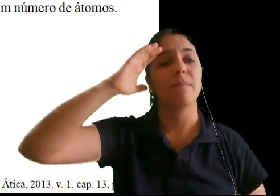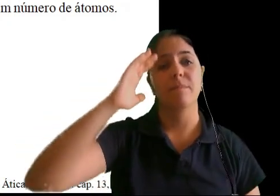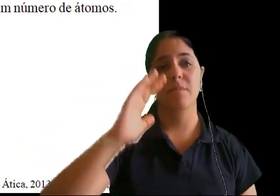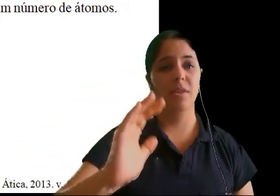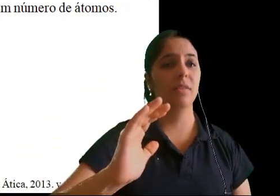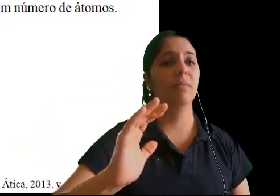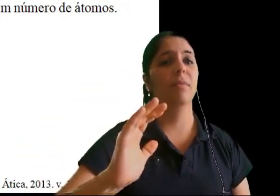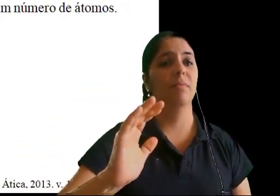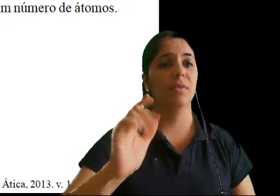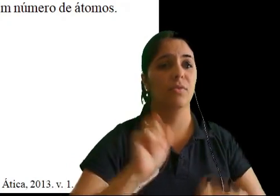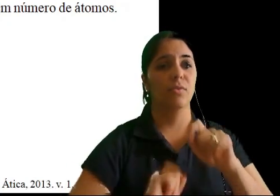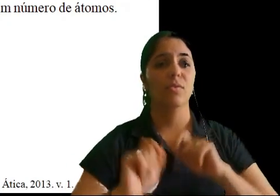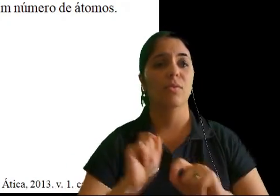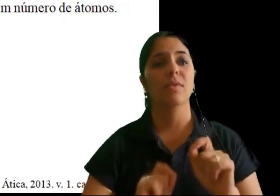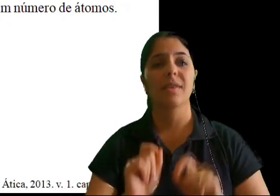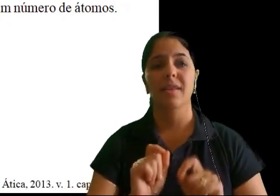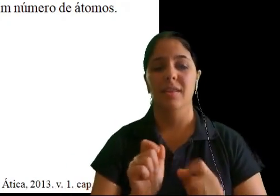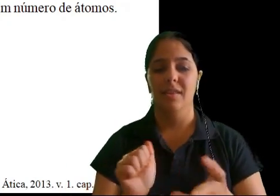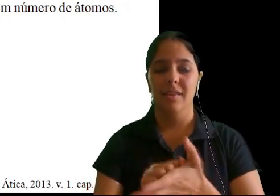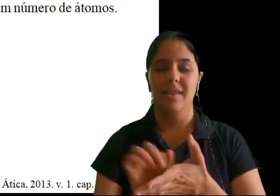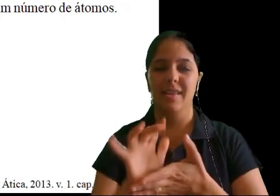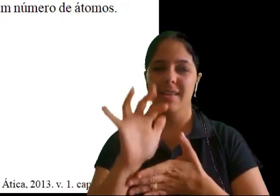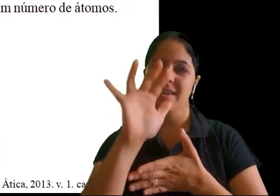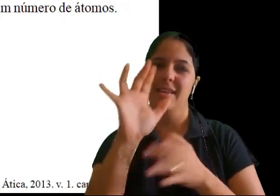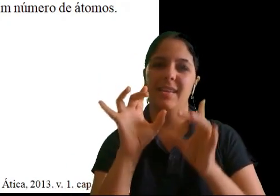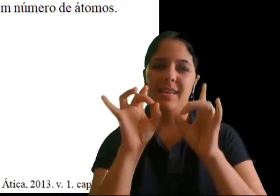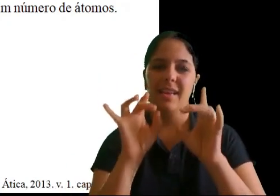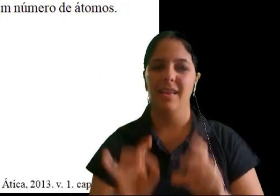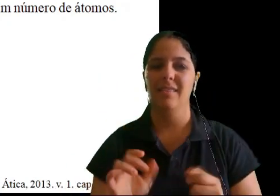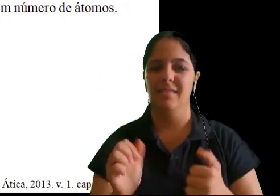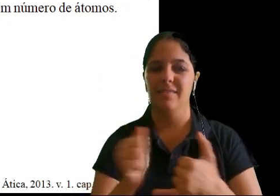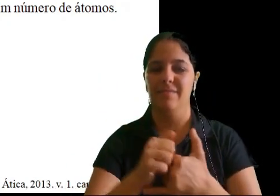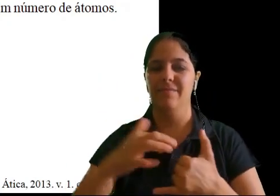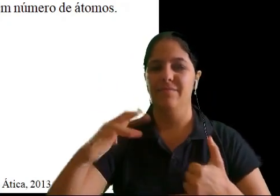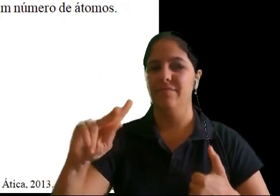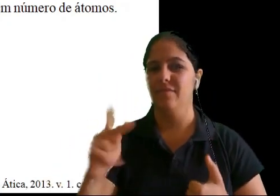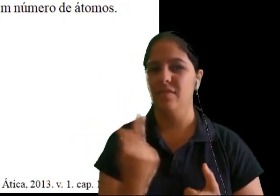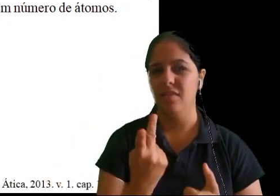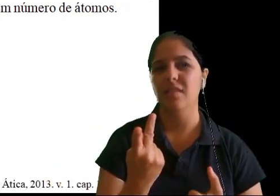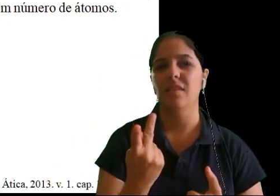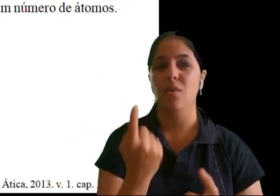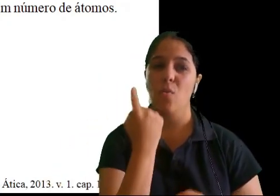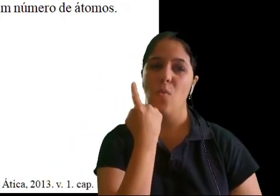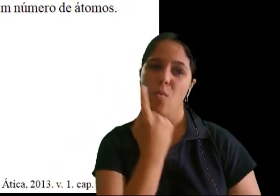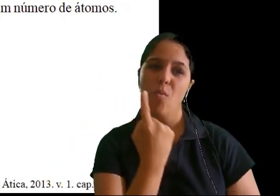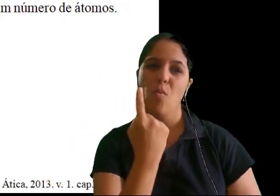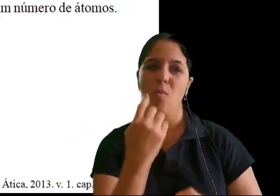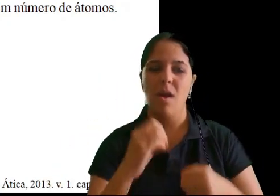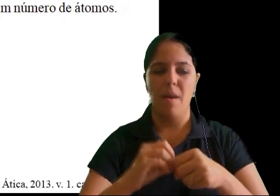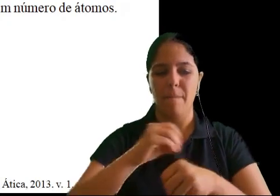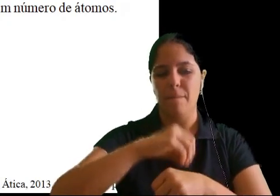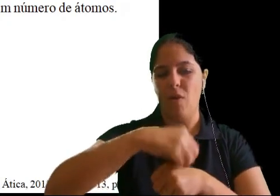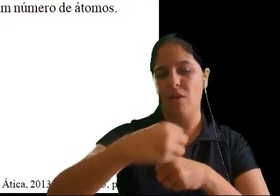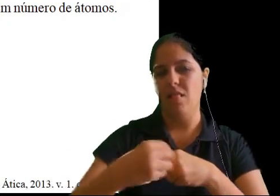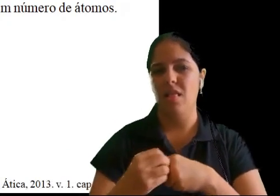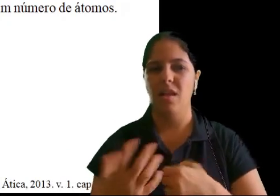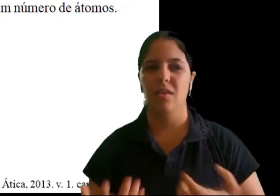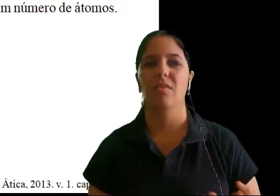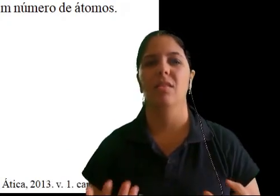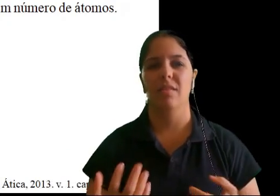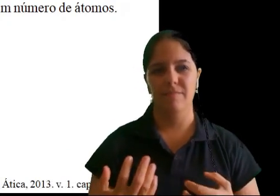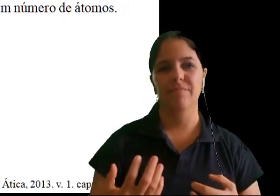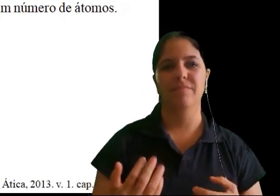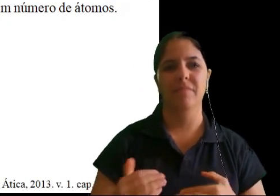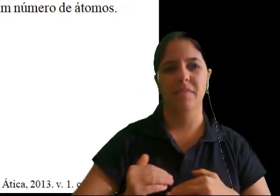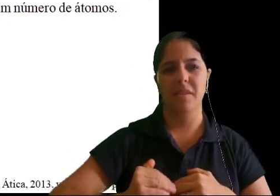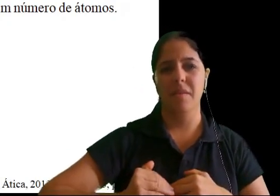encontrado principalmente na forma de gás hidrogênio, ou seja, na forma de uma molécula. E, além disso, é